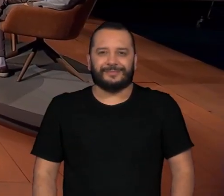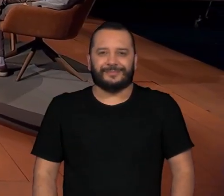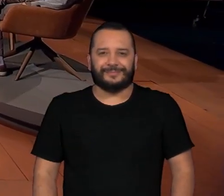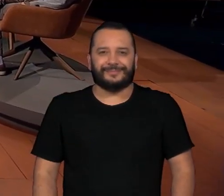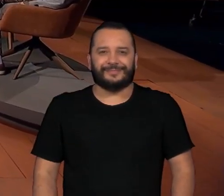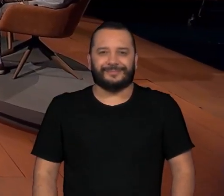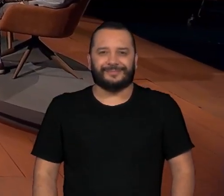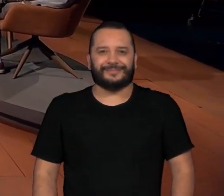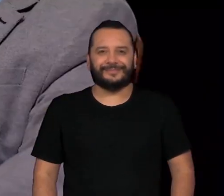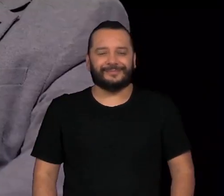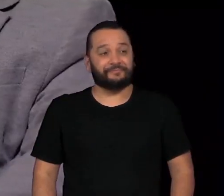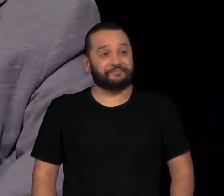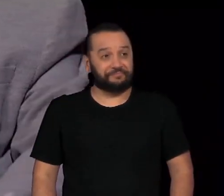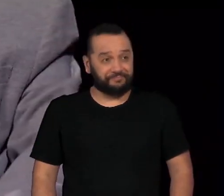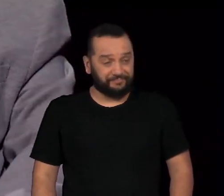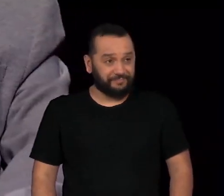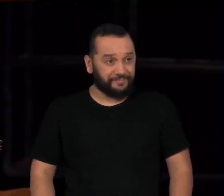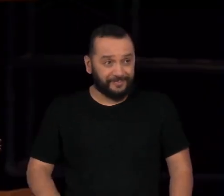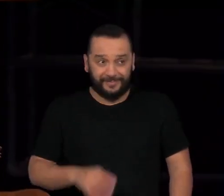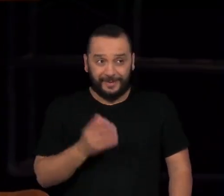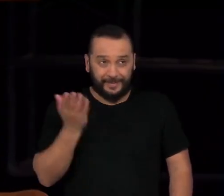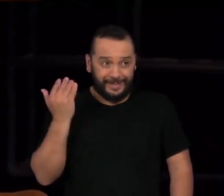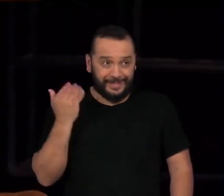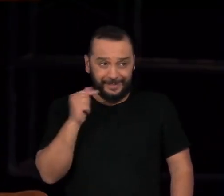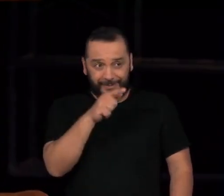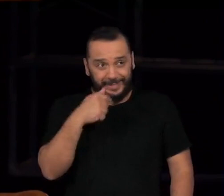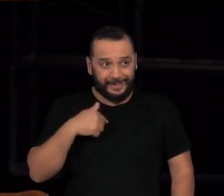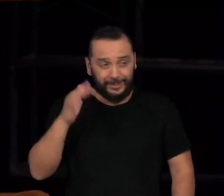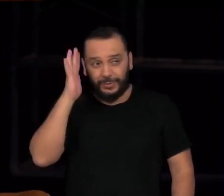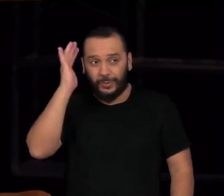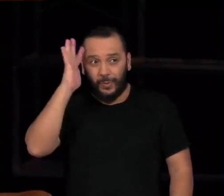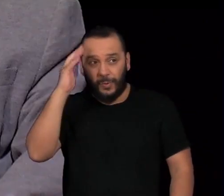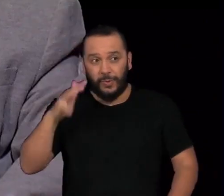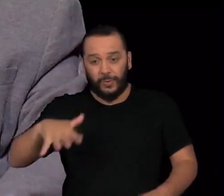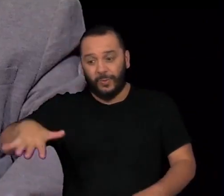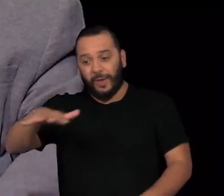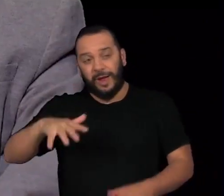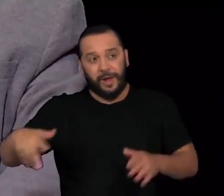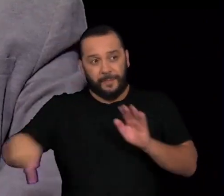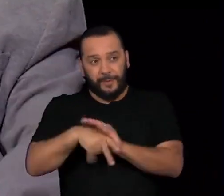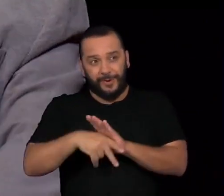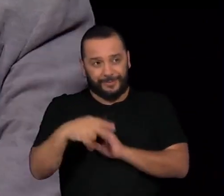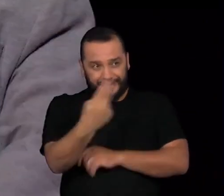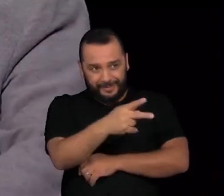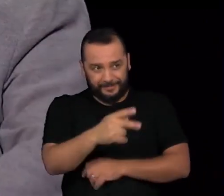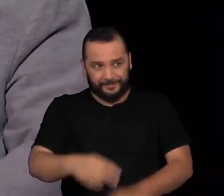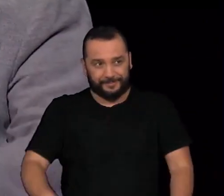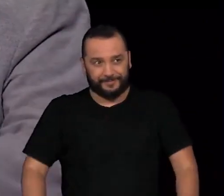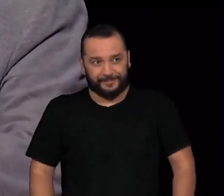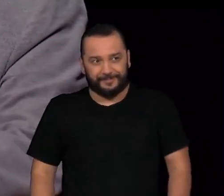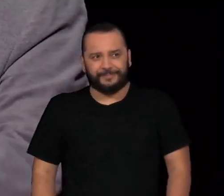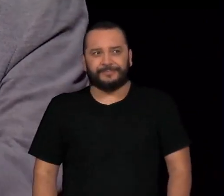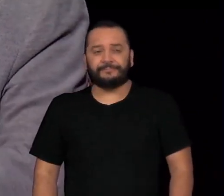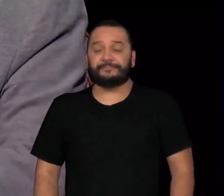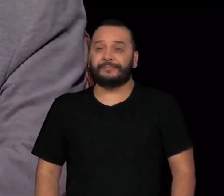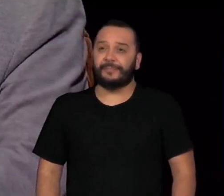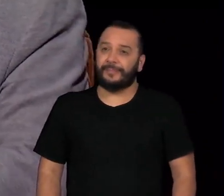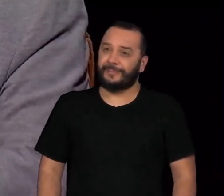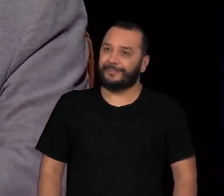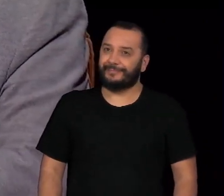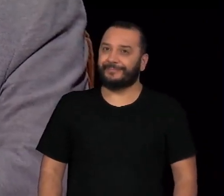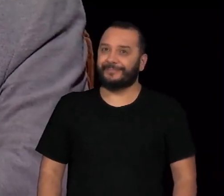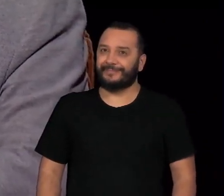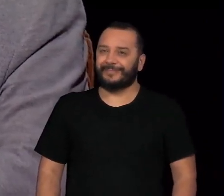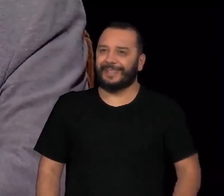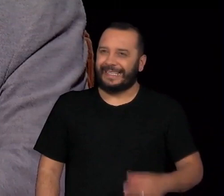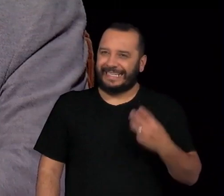brasileira era um sonho de vocês ter um espaço próprio Olha eu bem